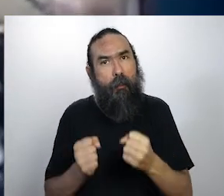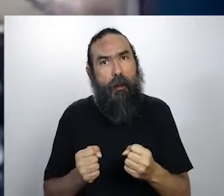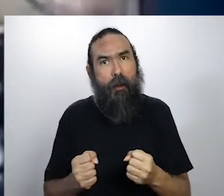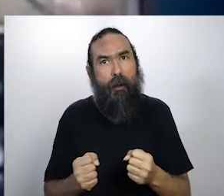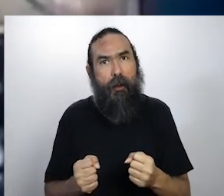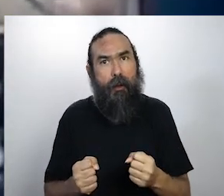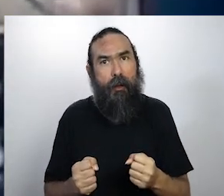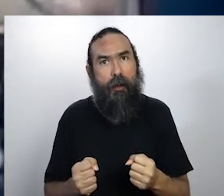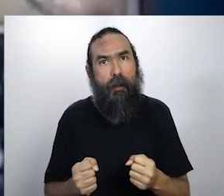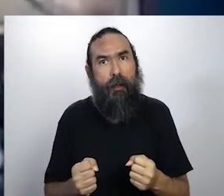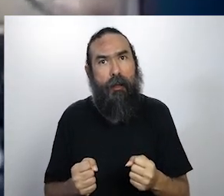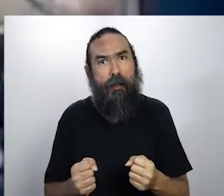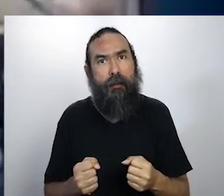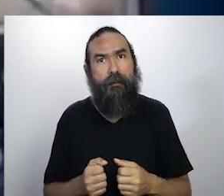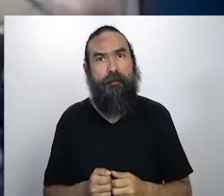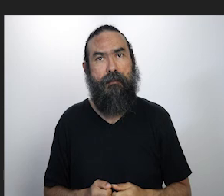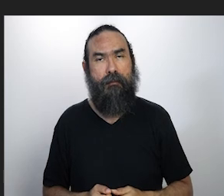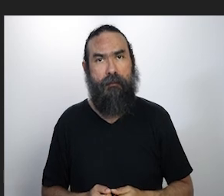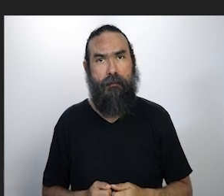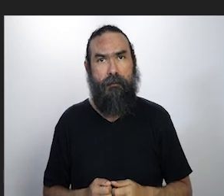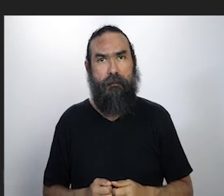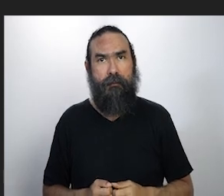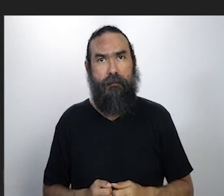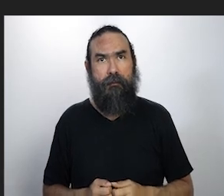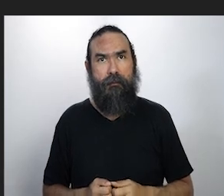Então, a gente poderia...